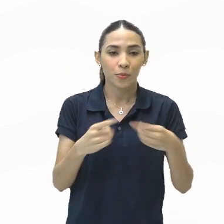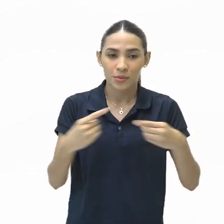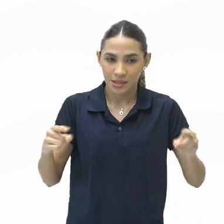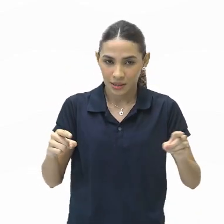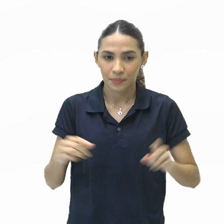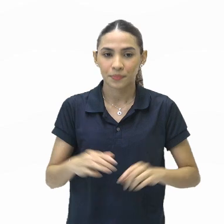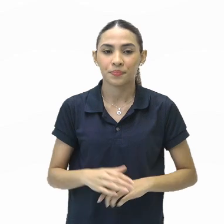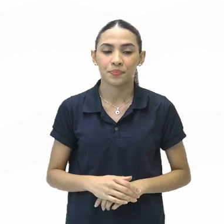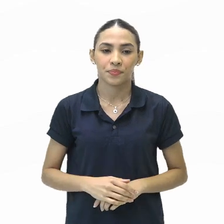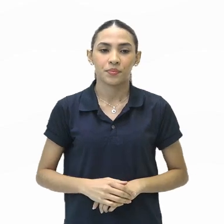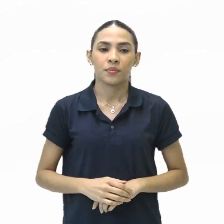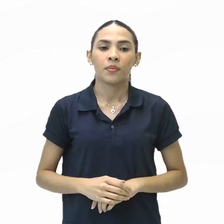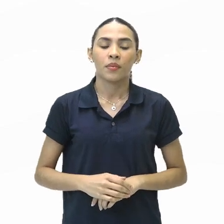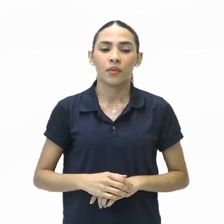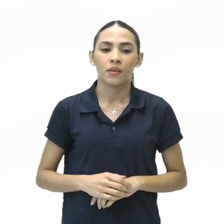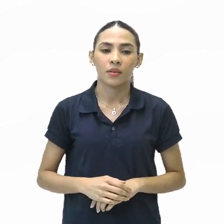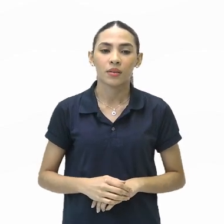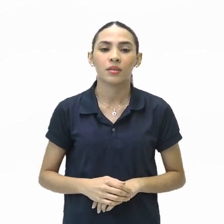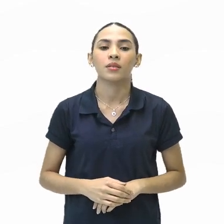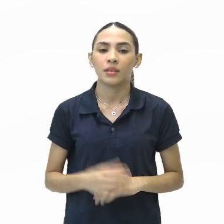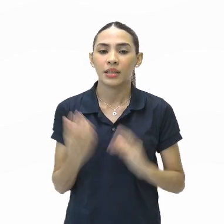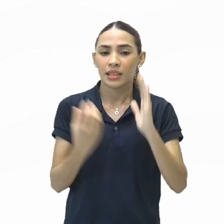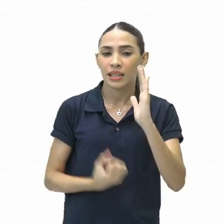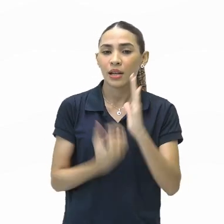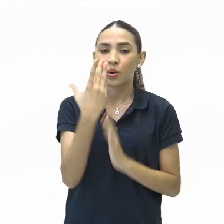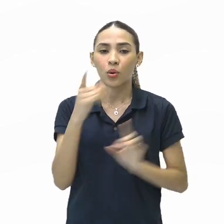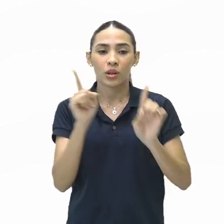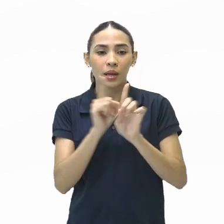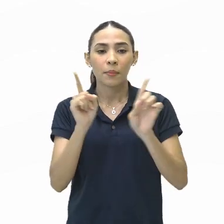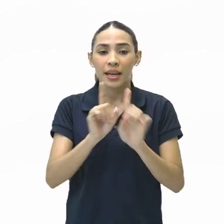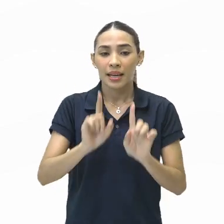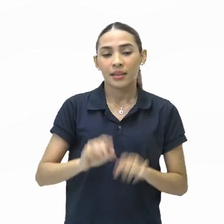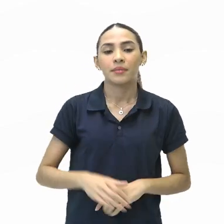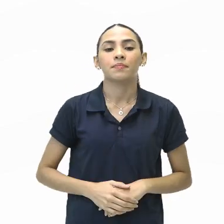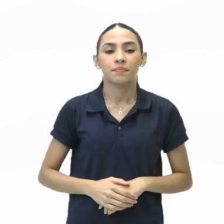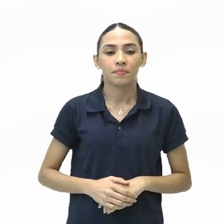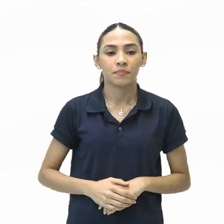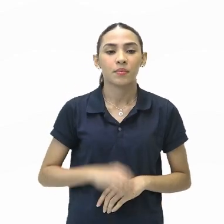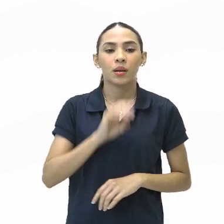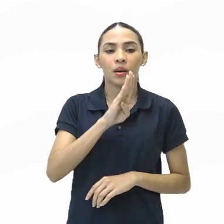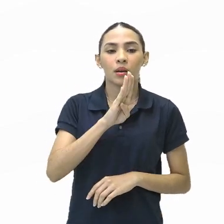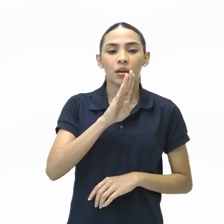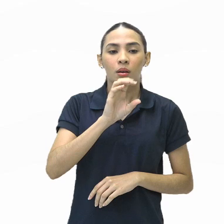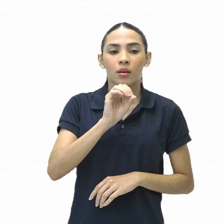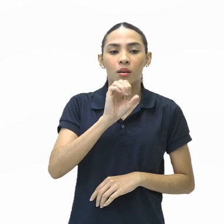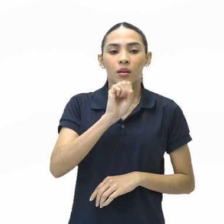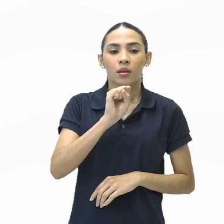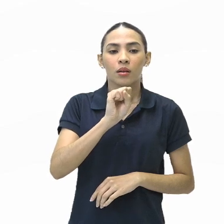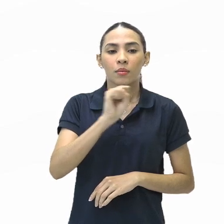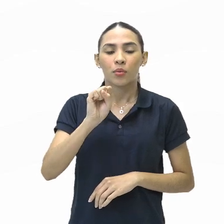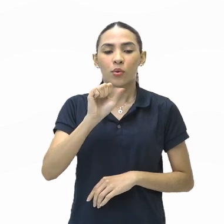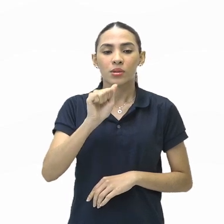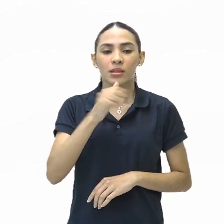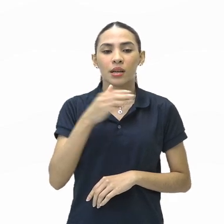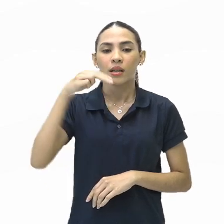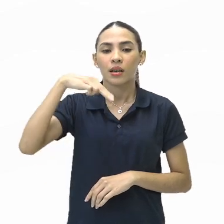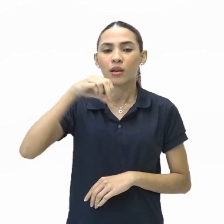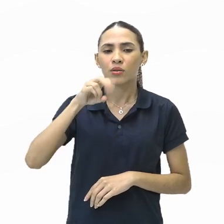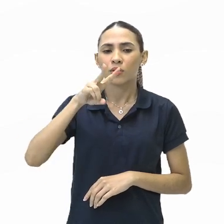gente? Um dos criadores do movimento Bossa Nova, também aí vocês sabem que Bossa Nova foi aí